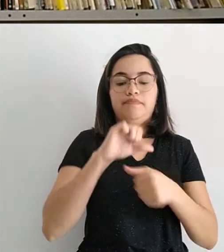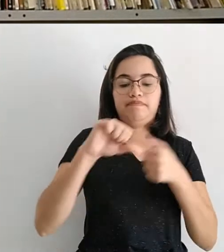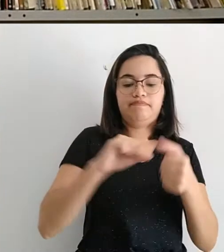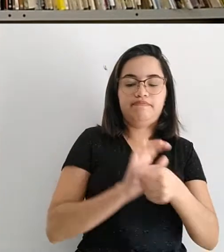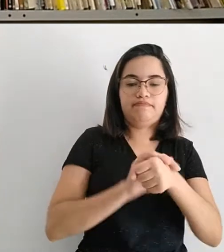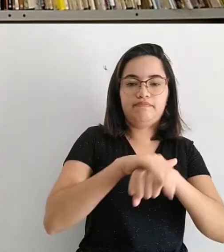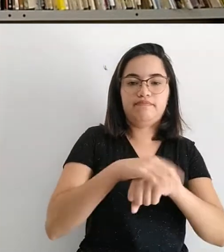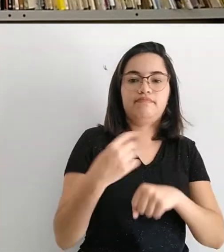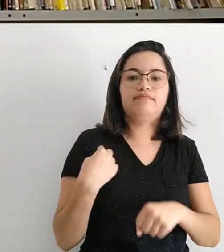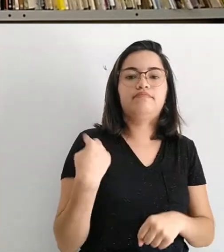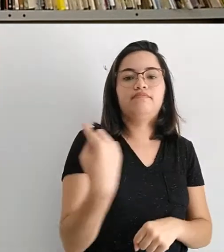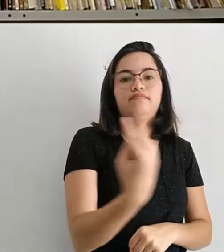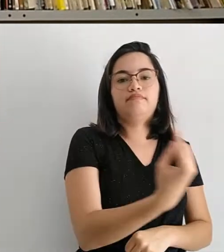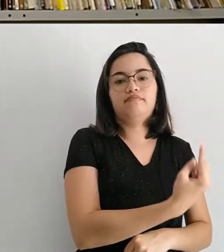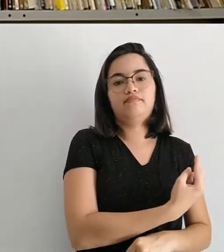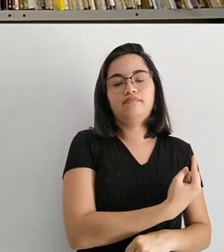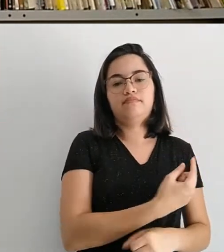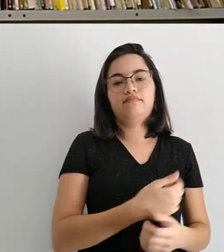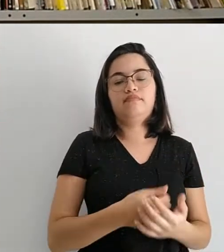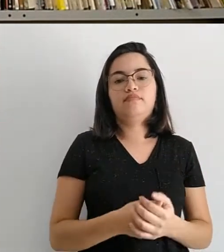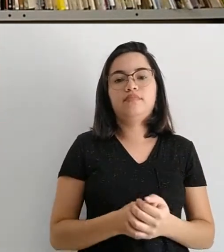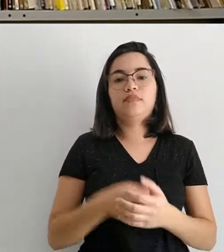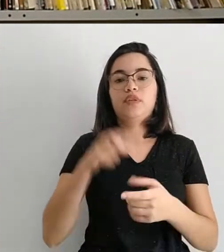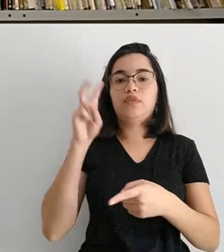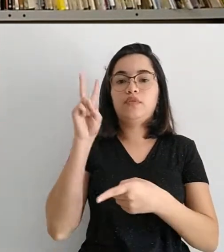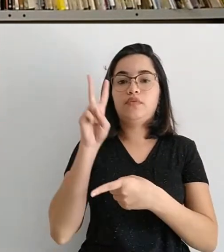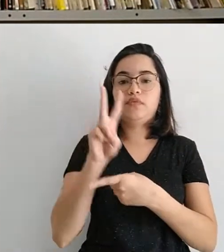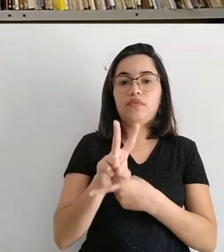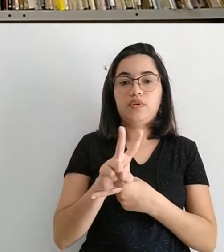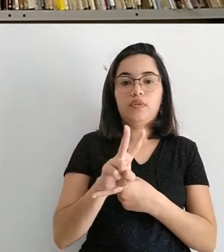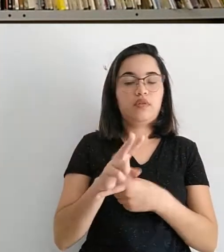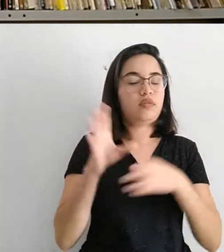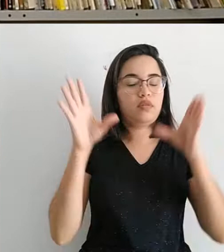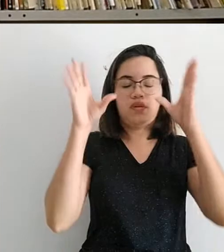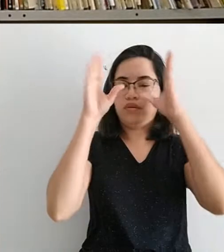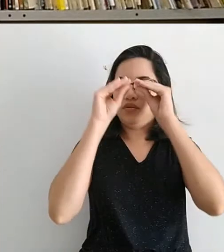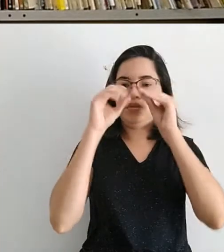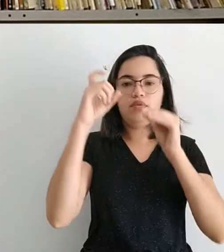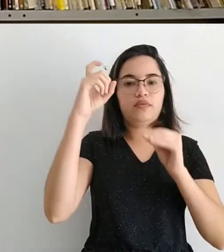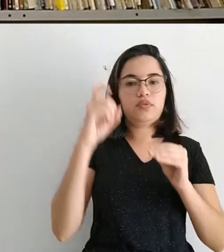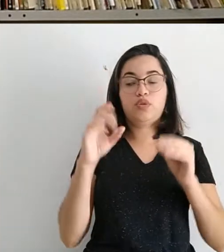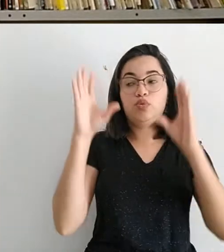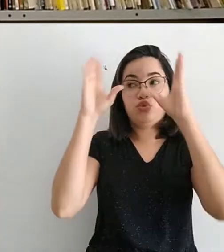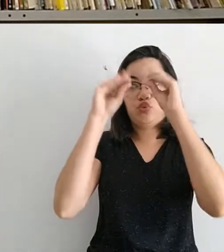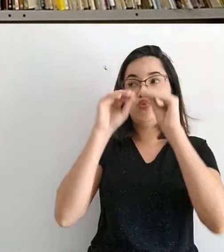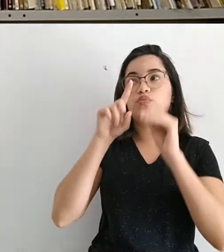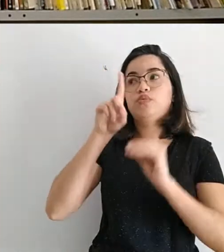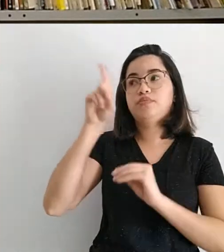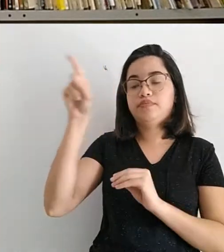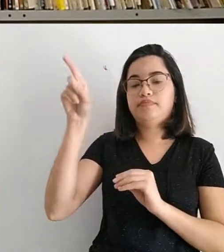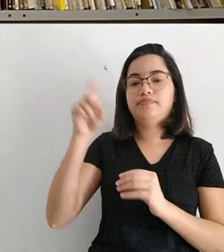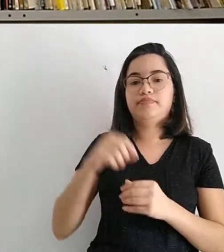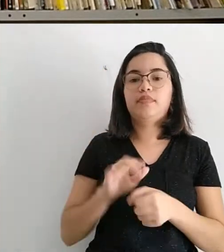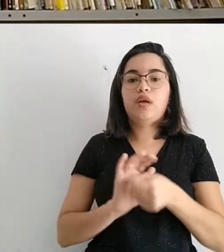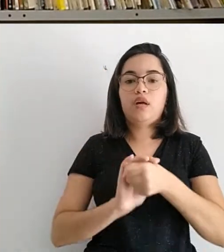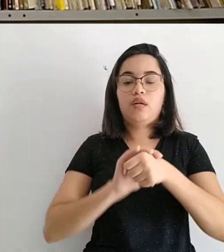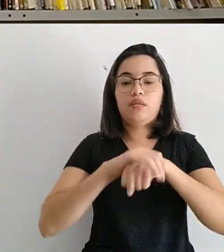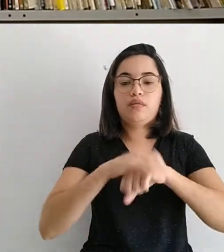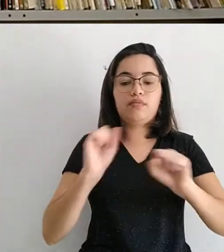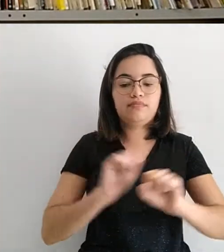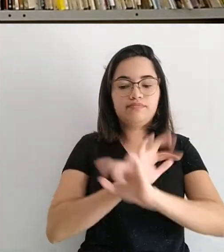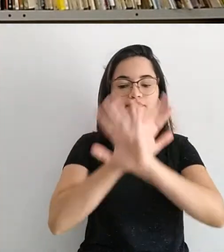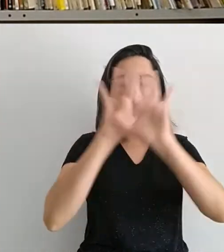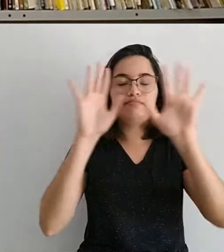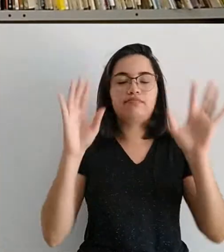noite ao meu redor. Verei que nem as trevas são escuras para ti. A